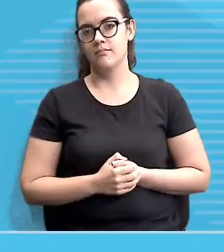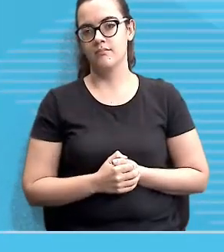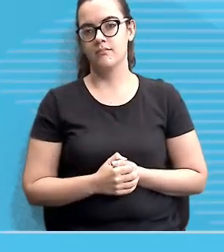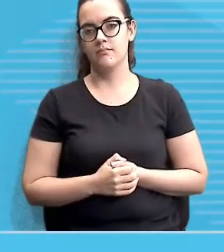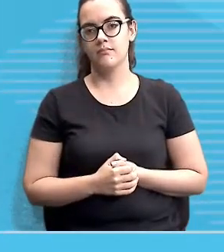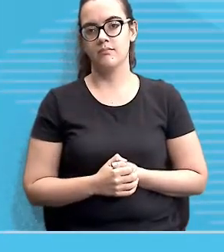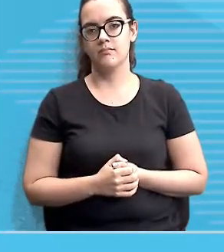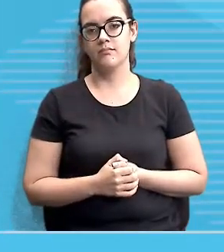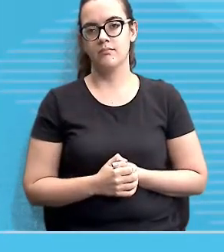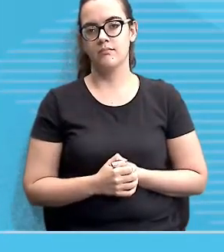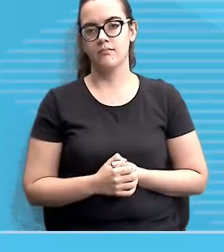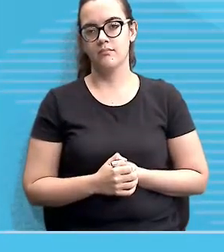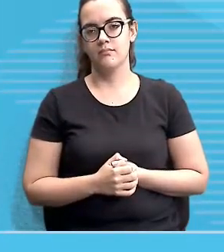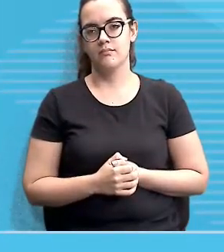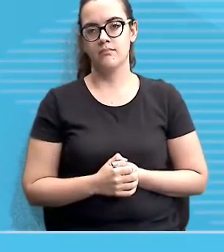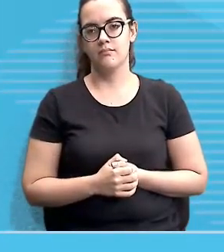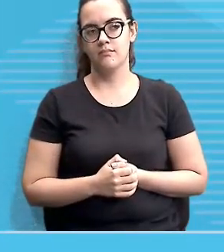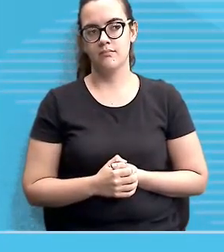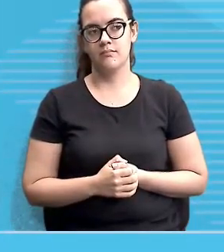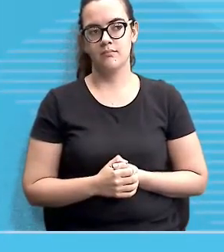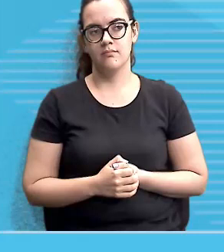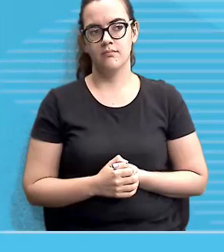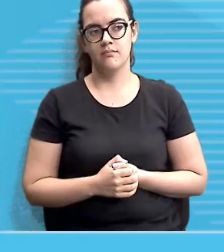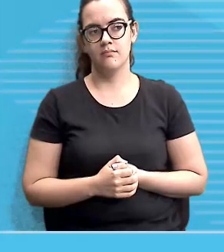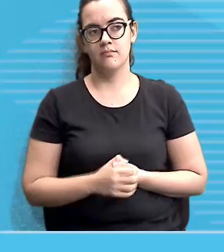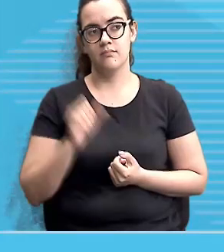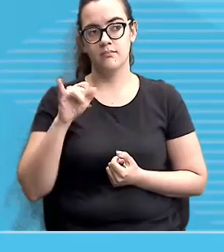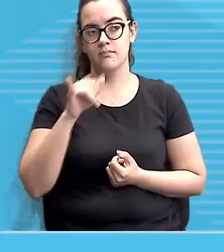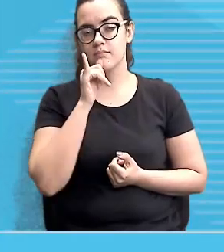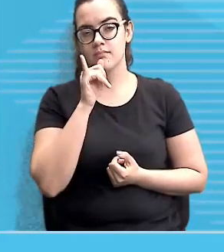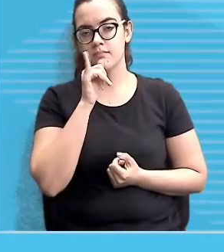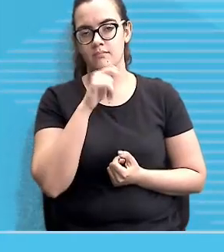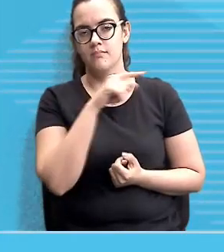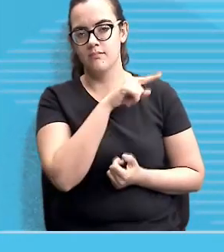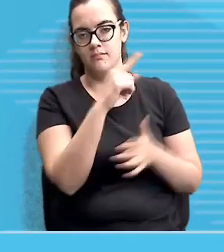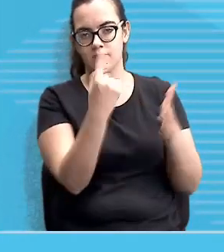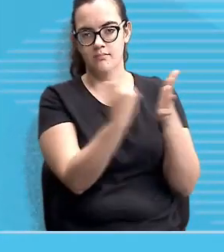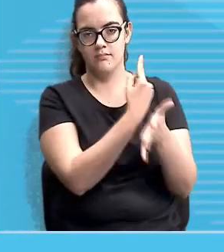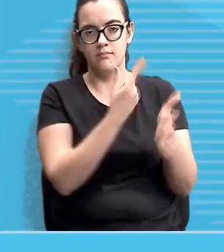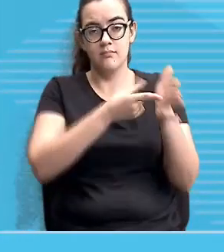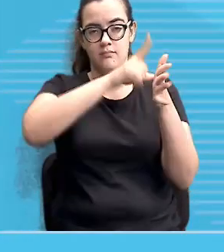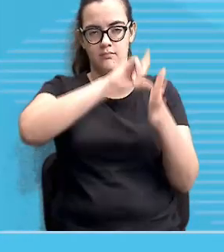for joules tu vem para cá hoje o Luis também